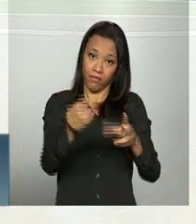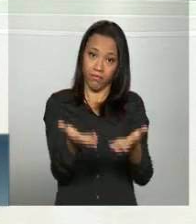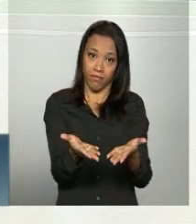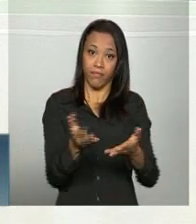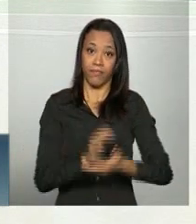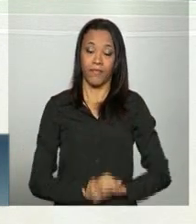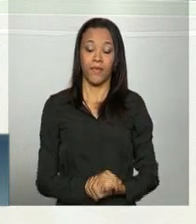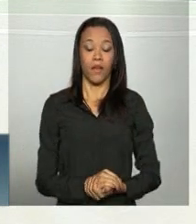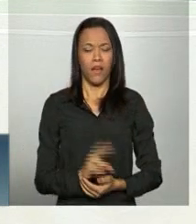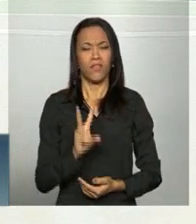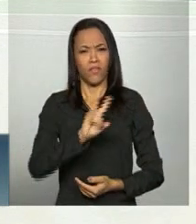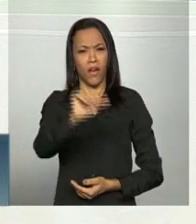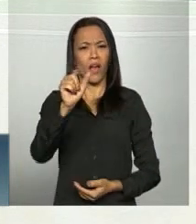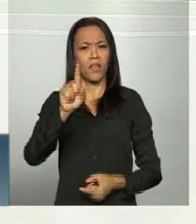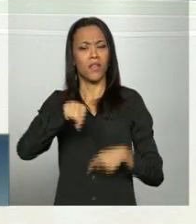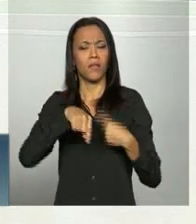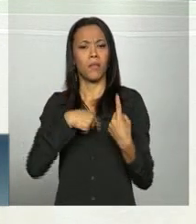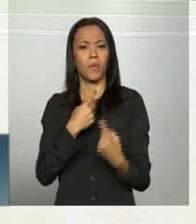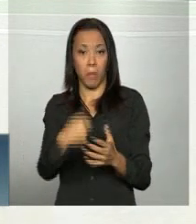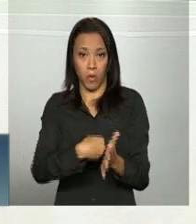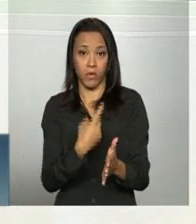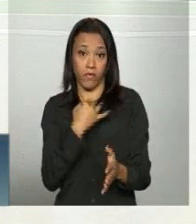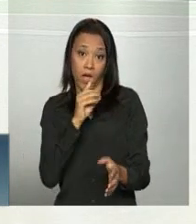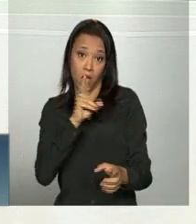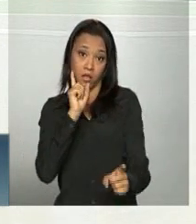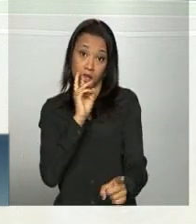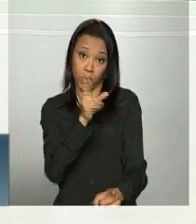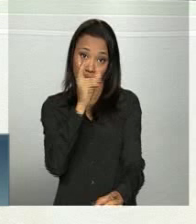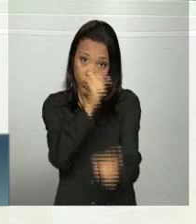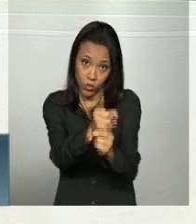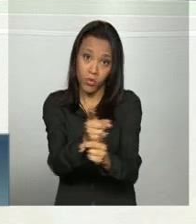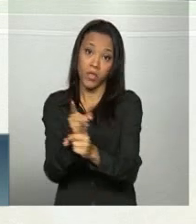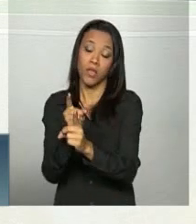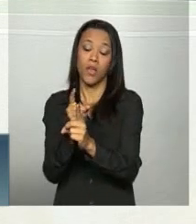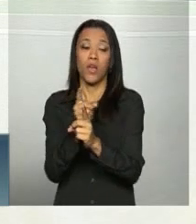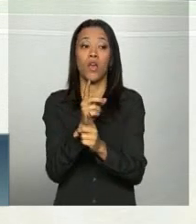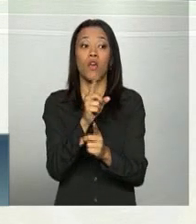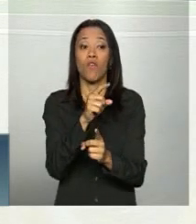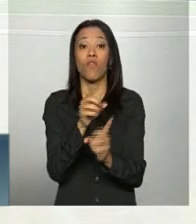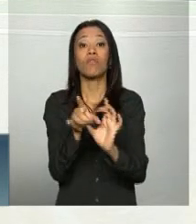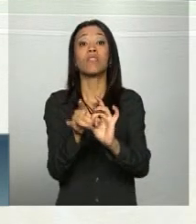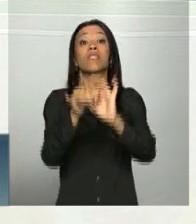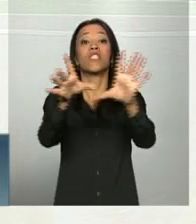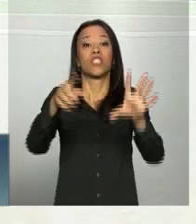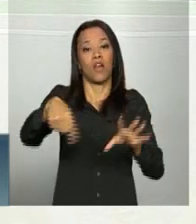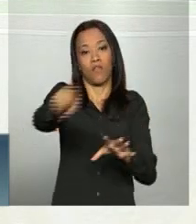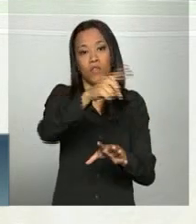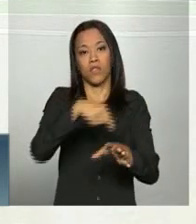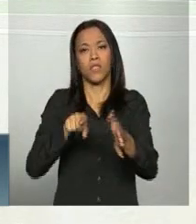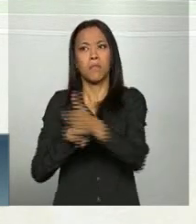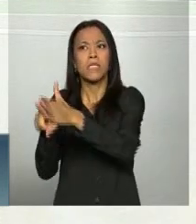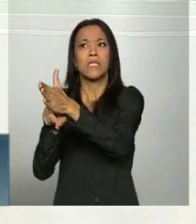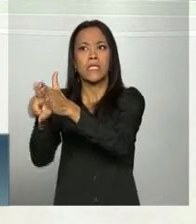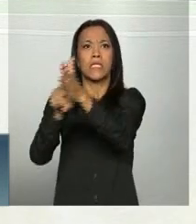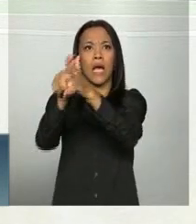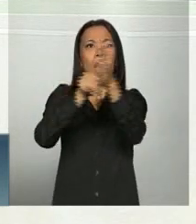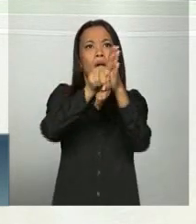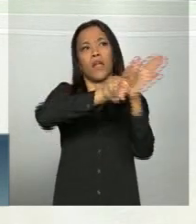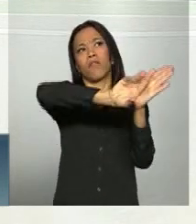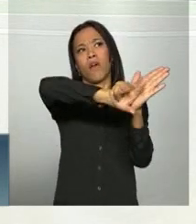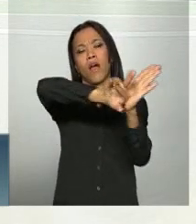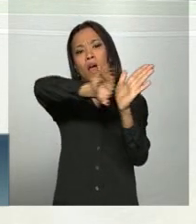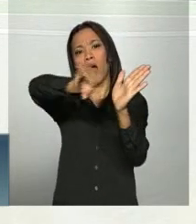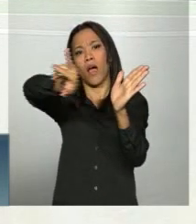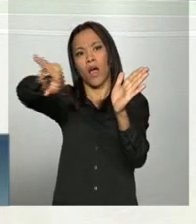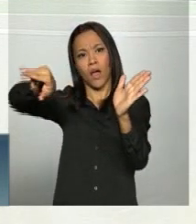Nós vamos descobrir. Eu acho que, como eu falei, eu vou deixar vocês consultarem a inúmeros serviços muito bons no Brasil, oferecidos